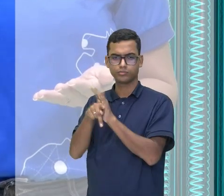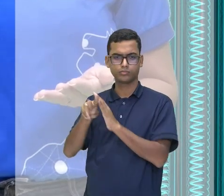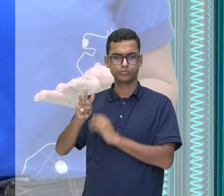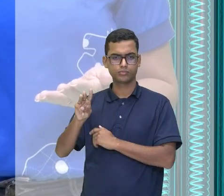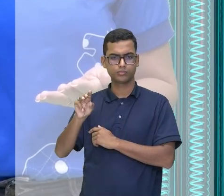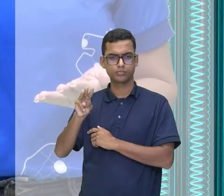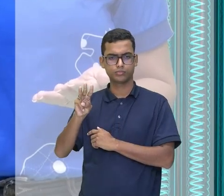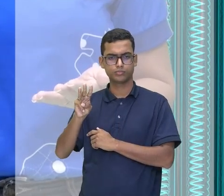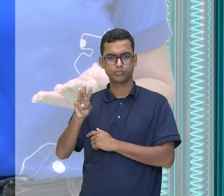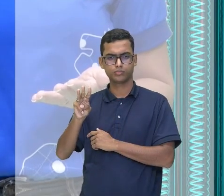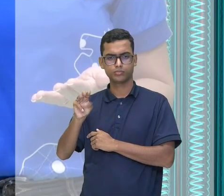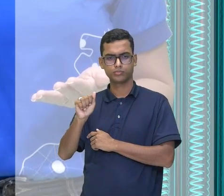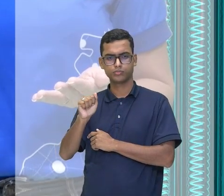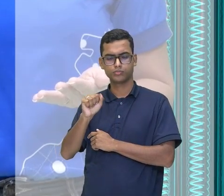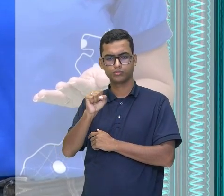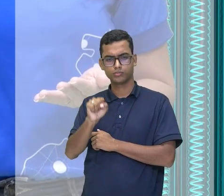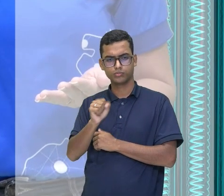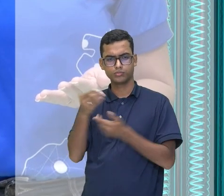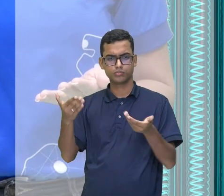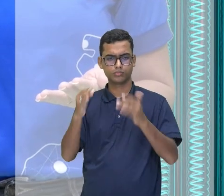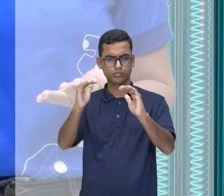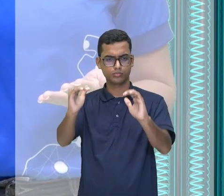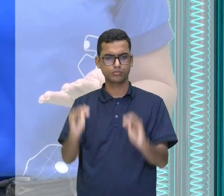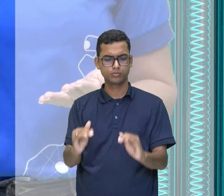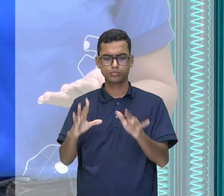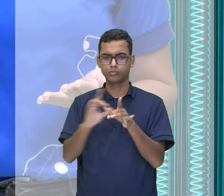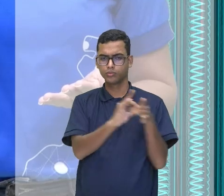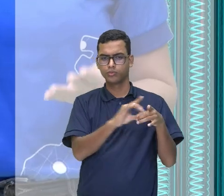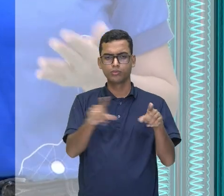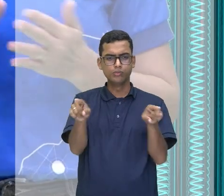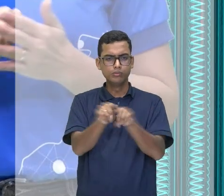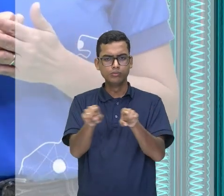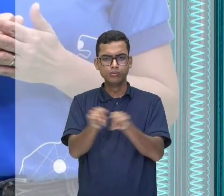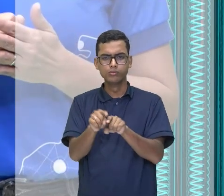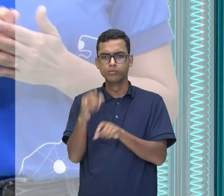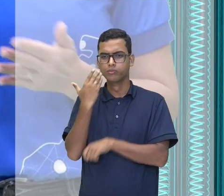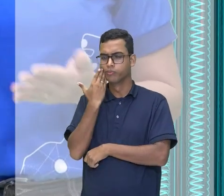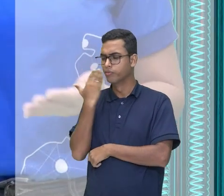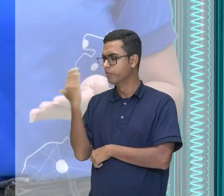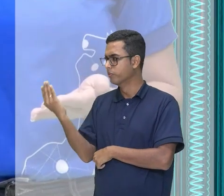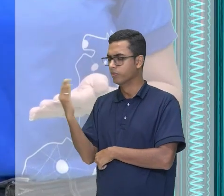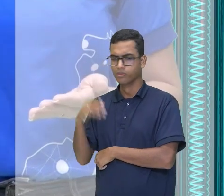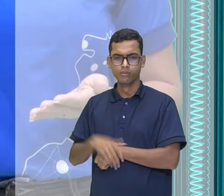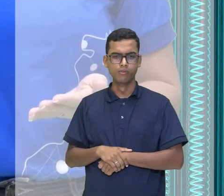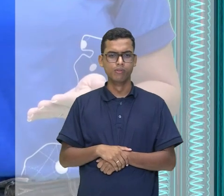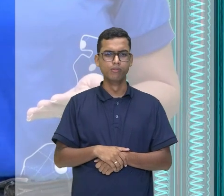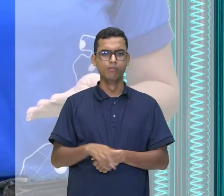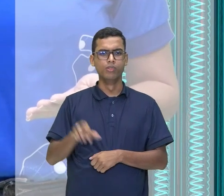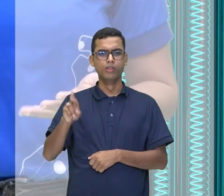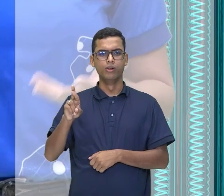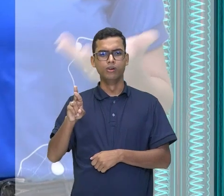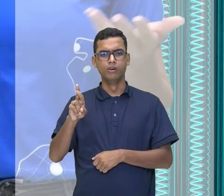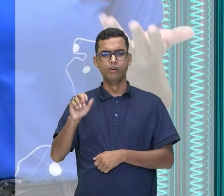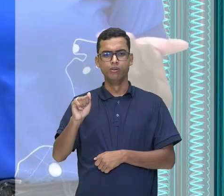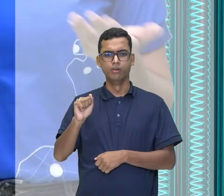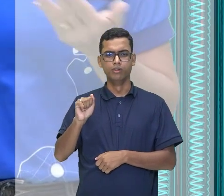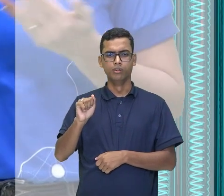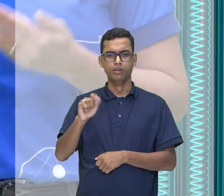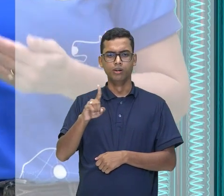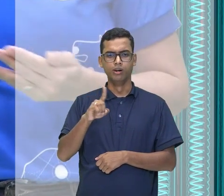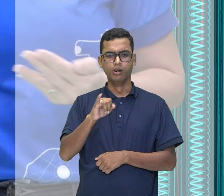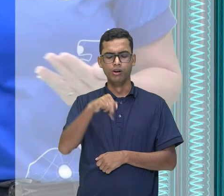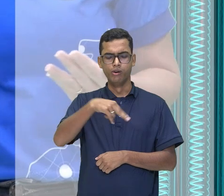o nosso verbo principal, que eu coloquei o mesmo aqui, ó, que é o read, acompanhado do ing. Então, we were reading,